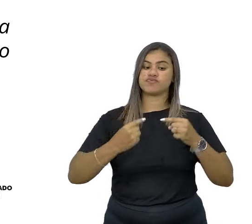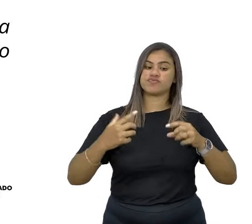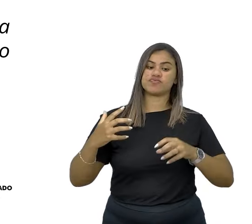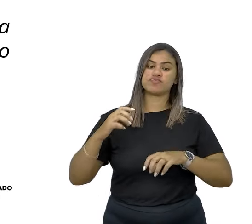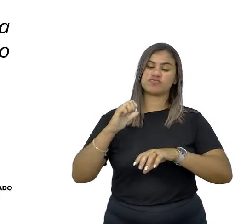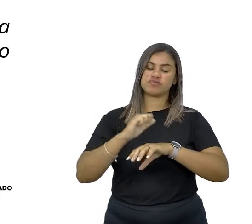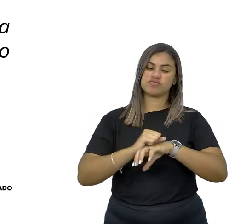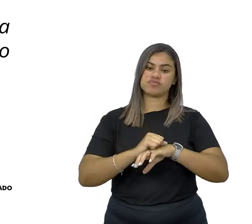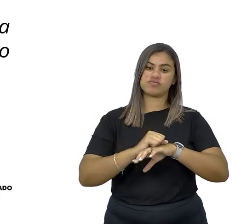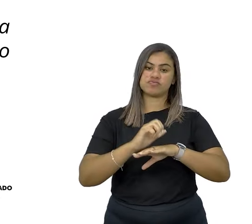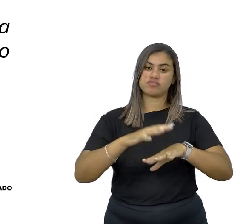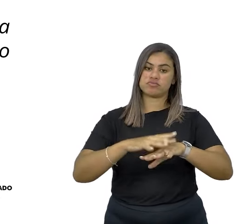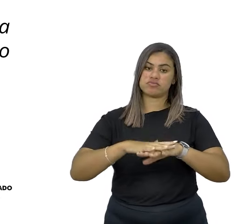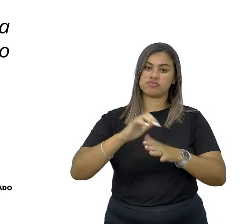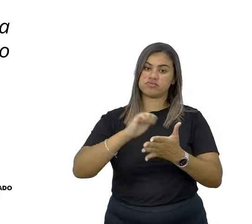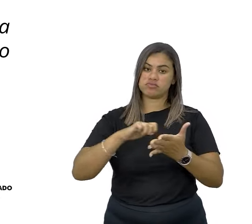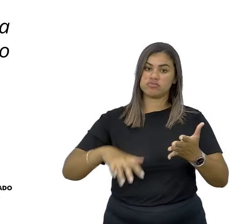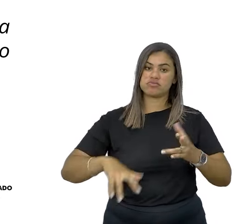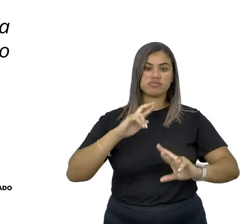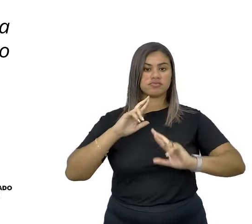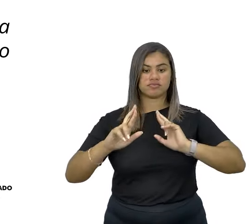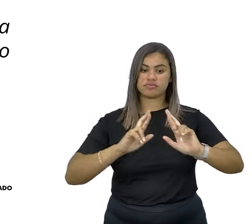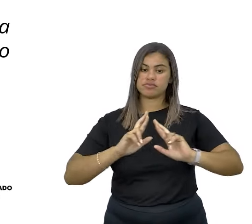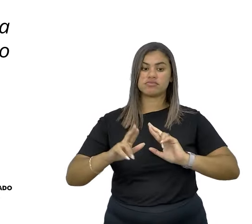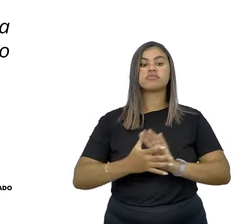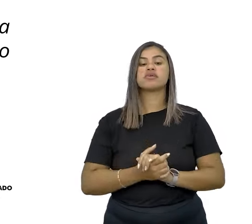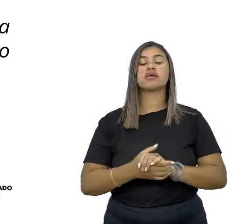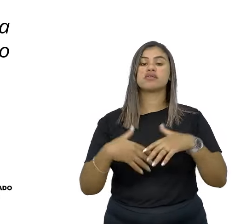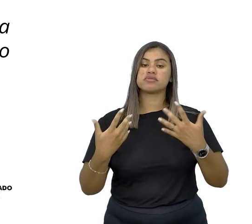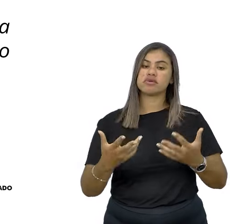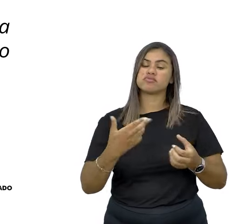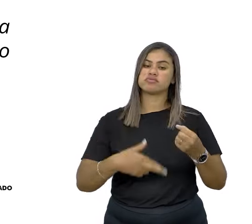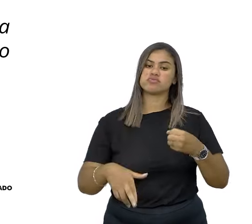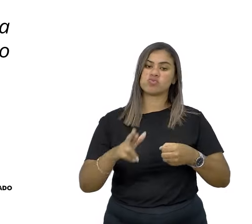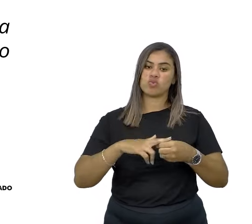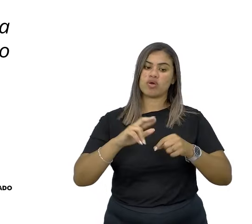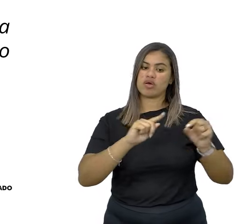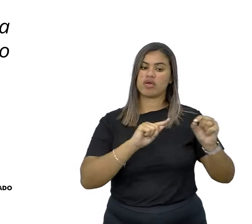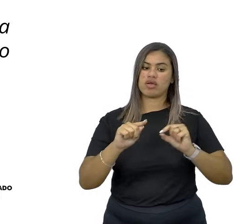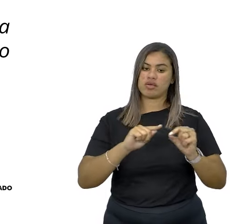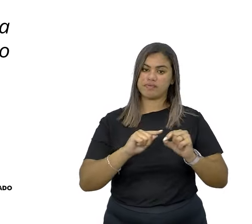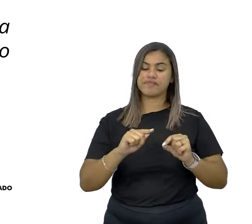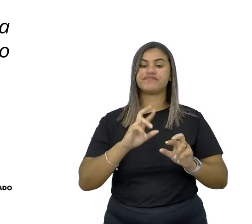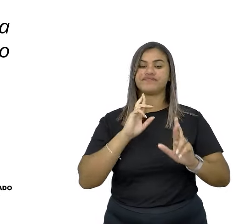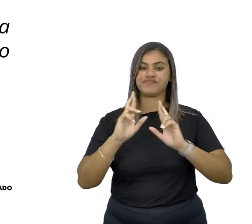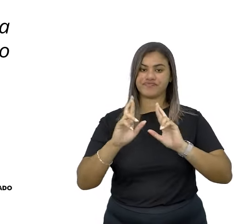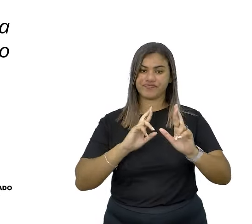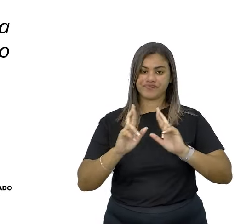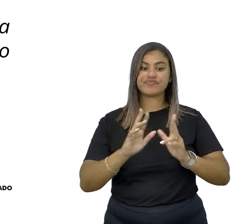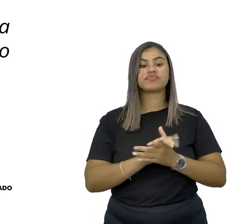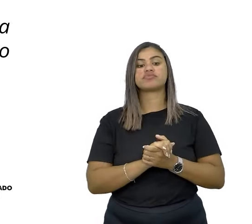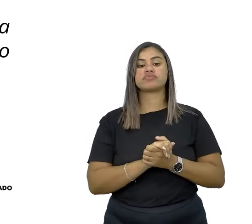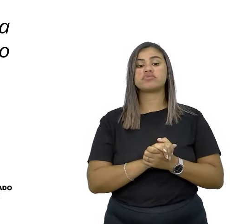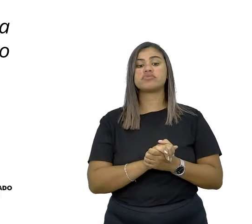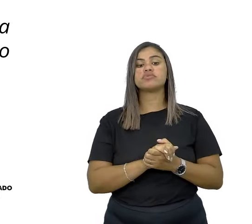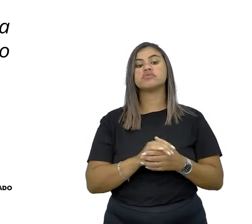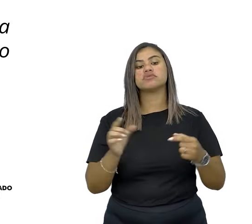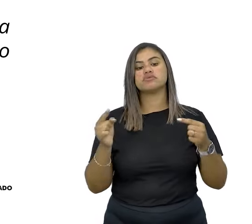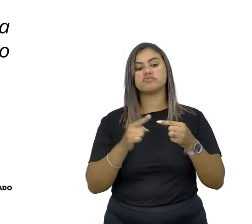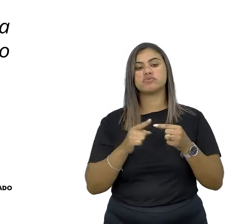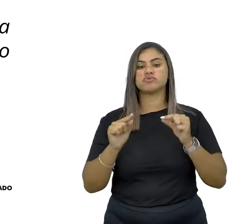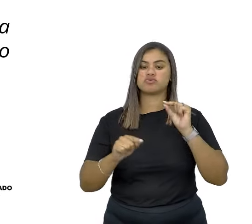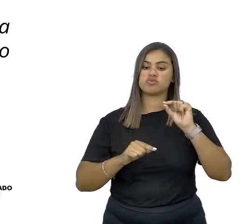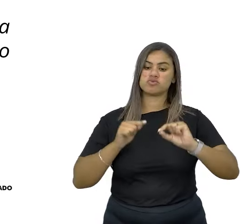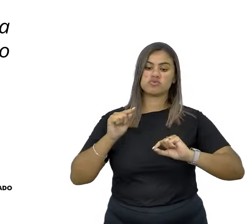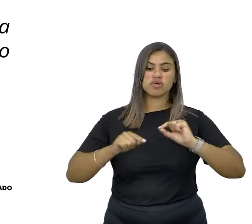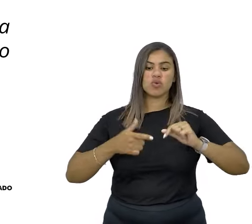de problemas na prática. Então, nós vamos retomar a questão da resolução de problemas com outro viés,